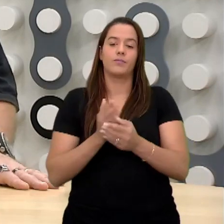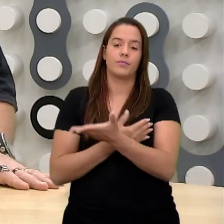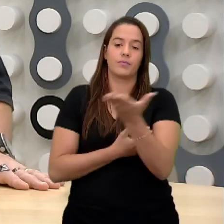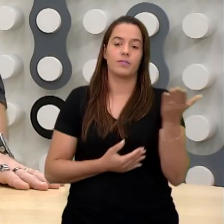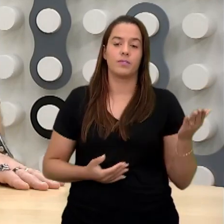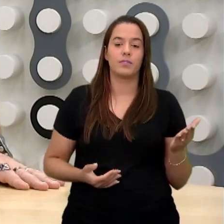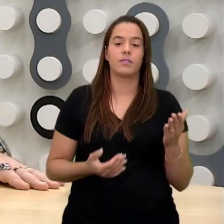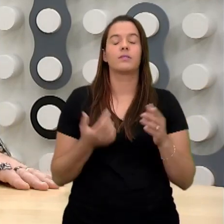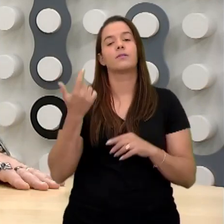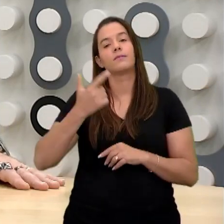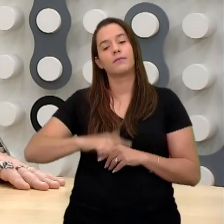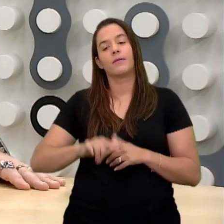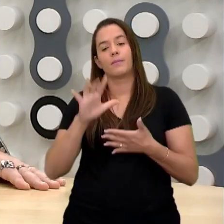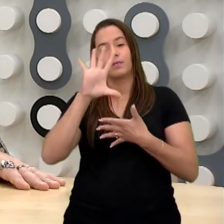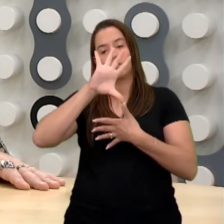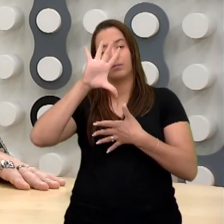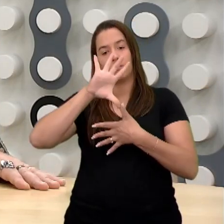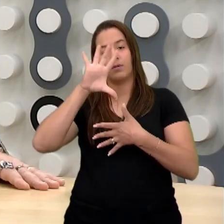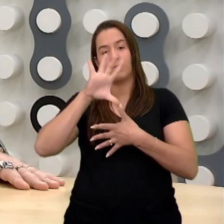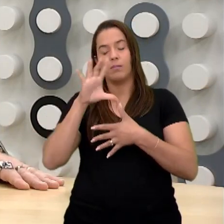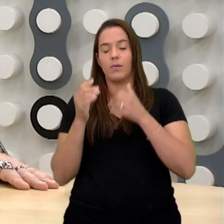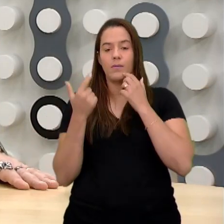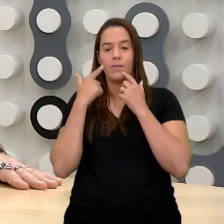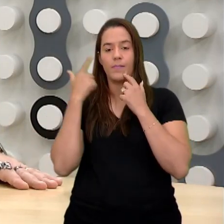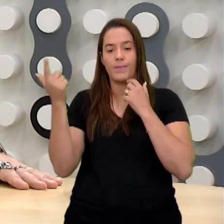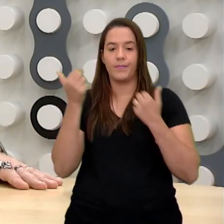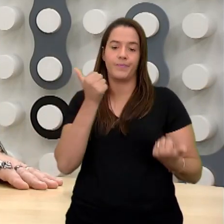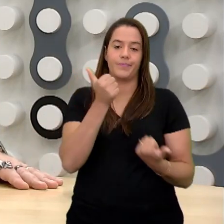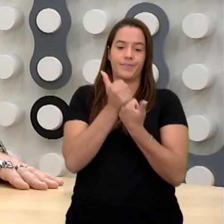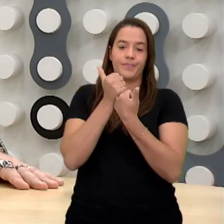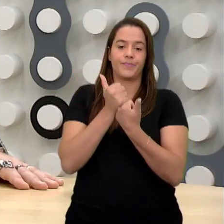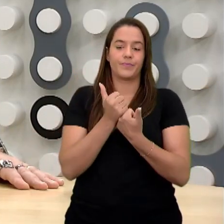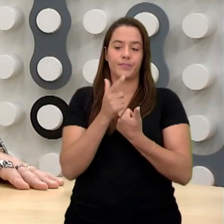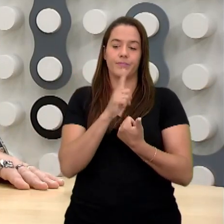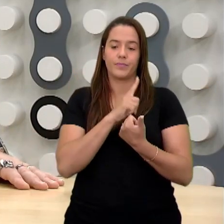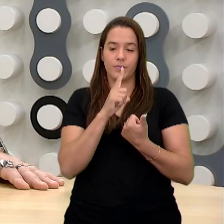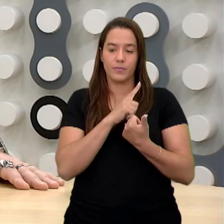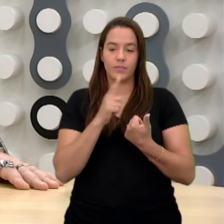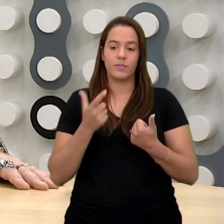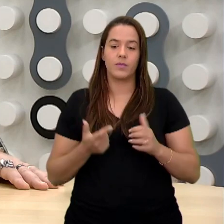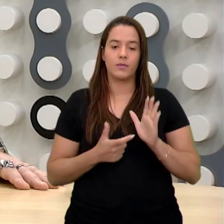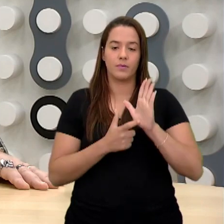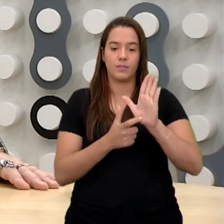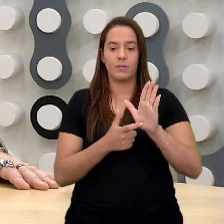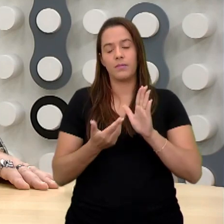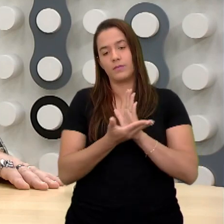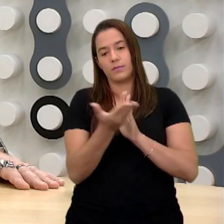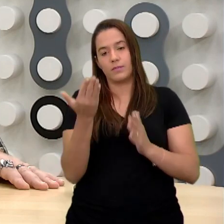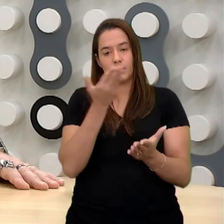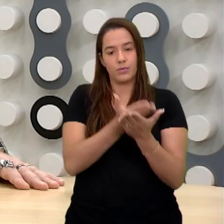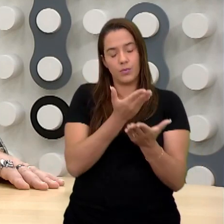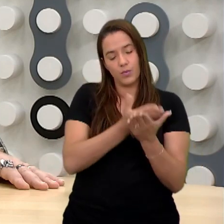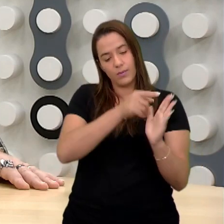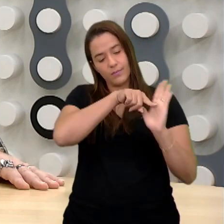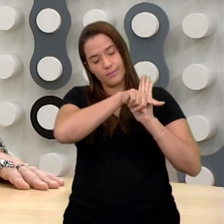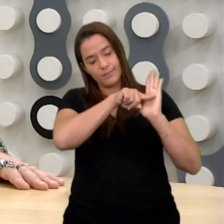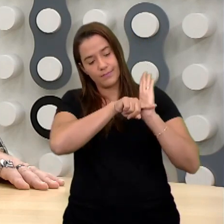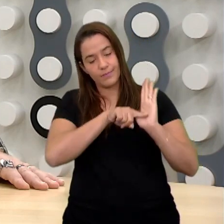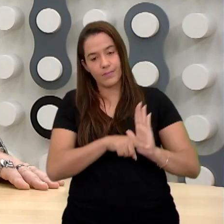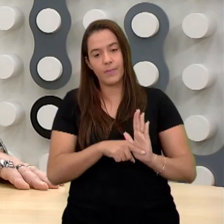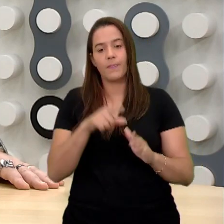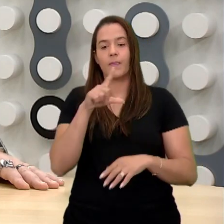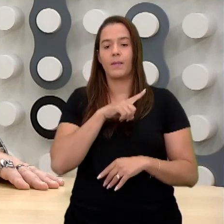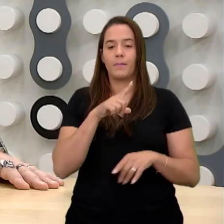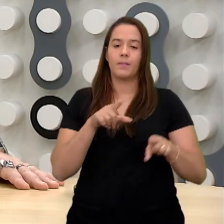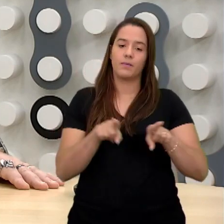sendo indicado aí no mapa, né, esse material de apoio pedagógico para vocês estarem aí estudando e analisando, e também tem outros